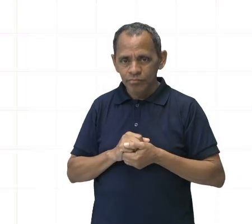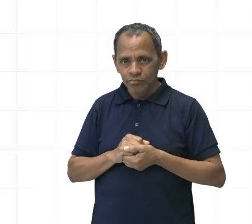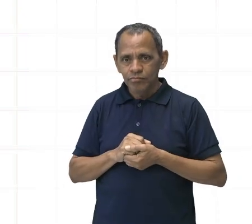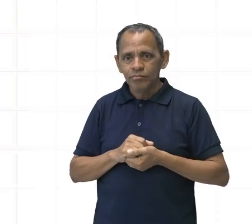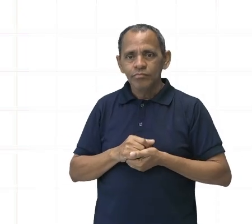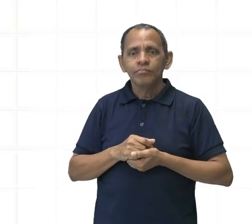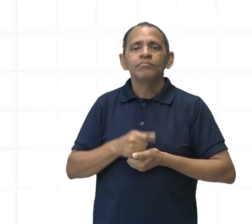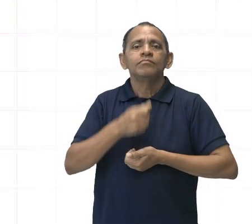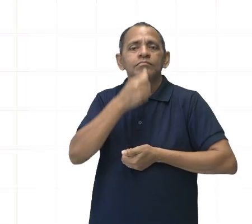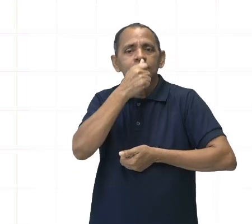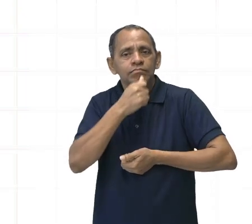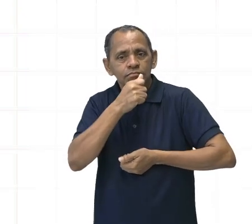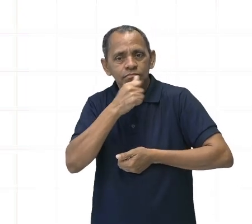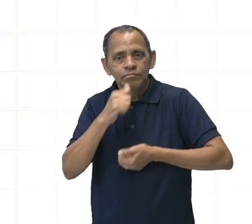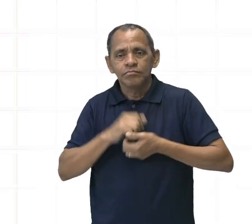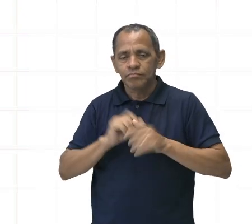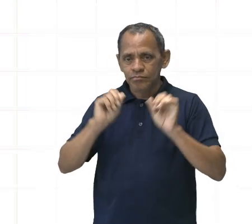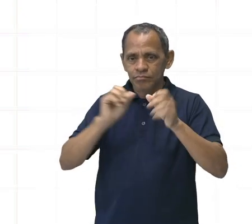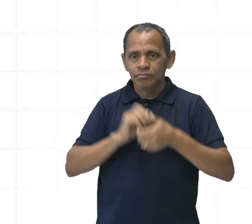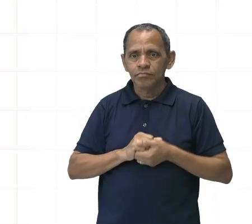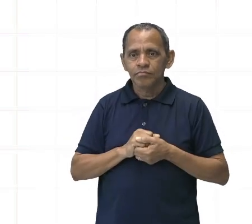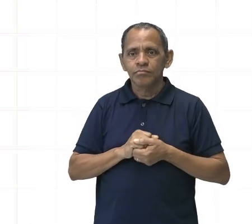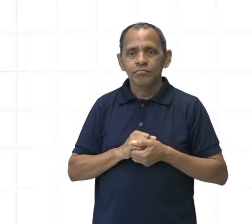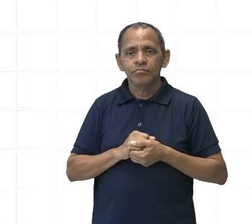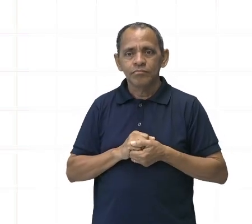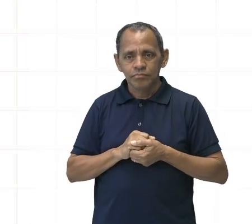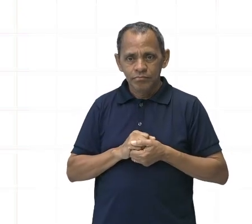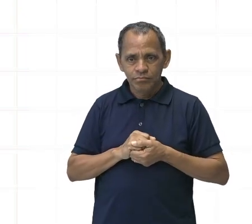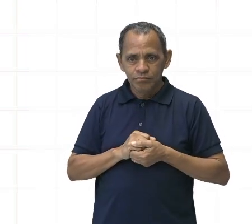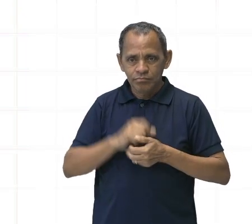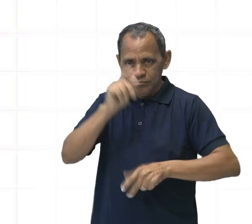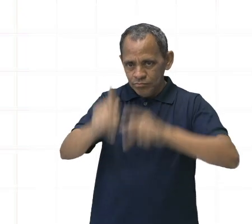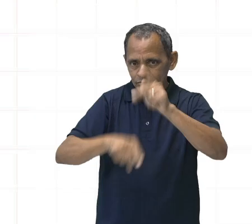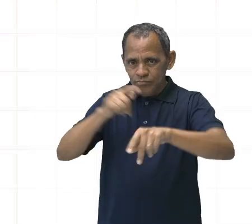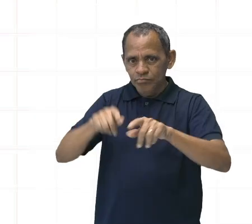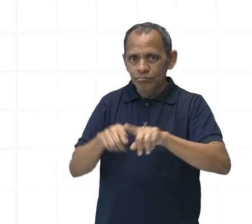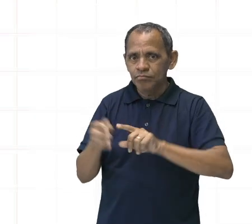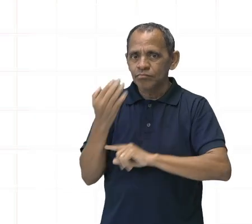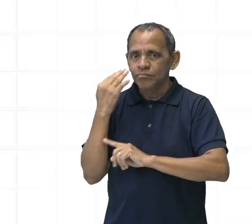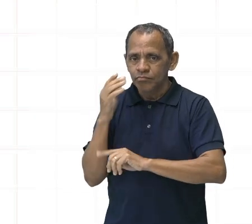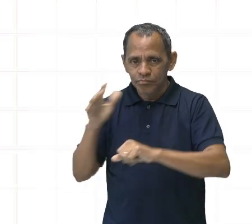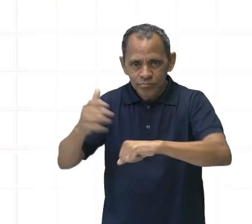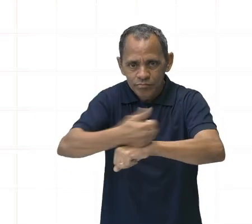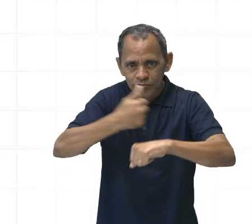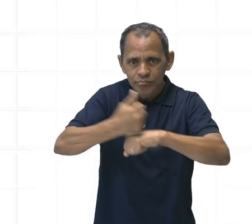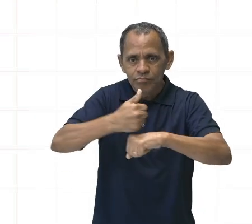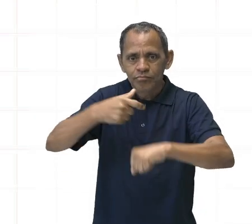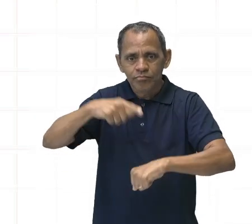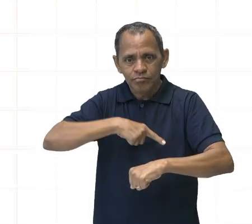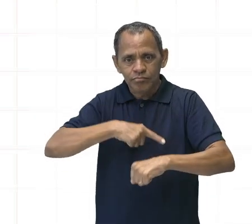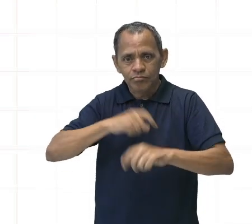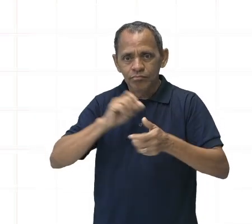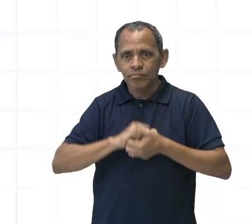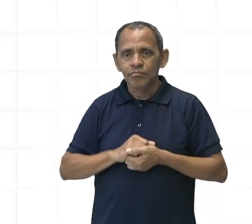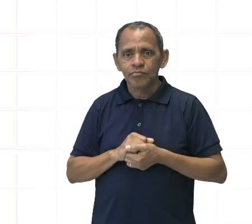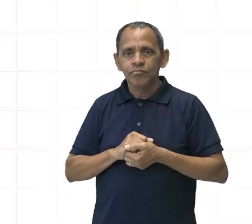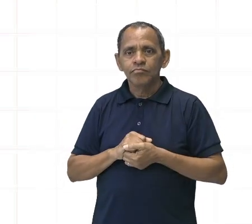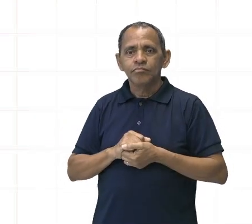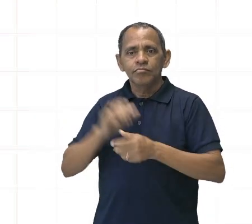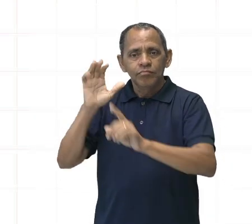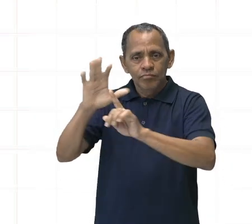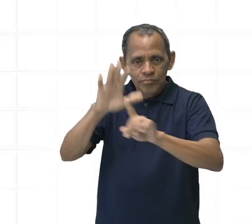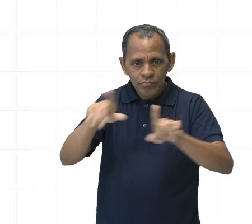A criação, após o golpe integralista de 11 de maio de 38, possuía a função de convencer